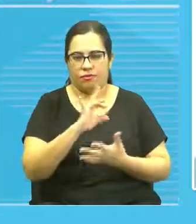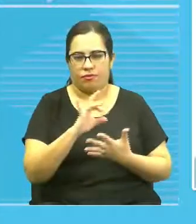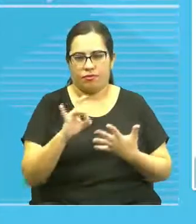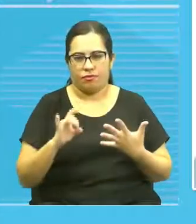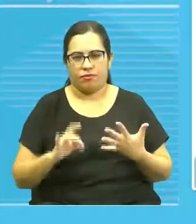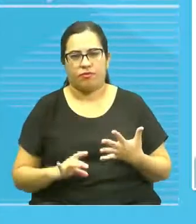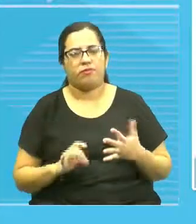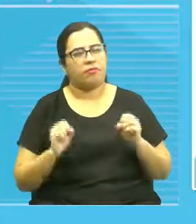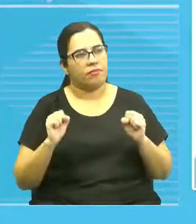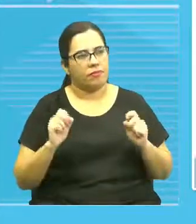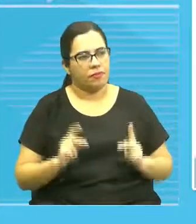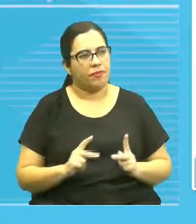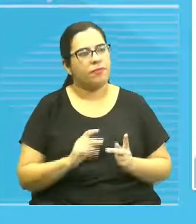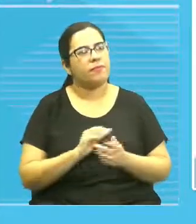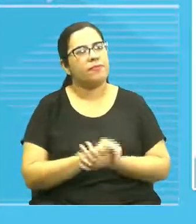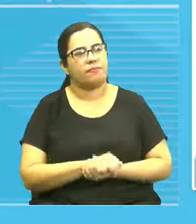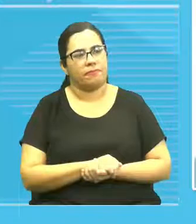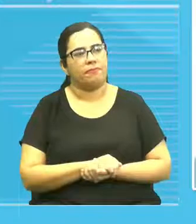delas.